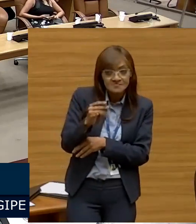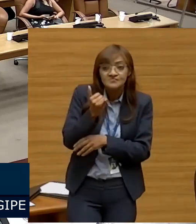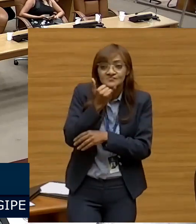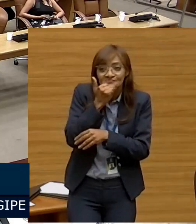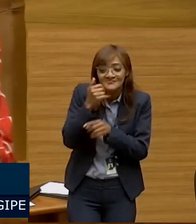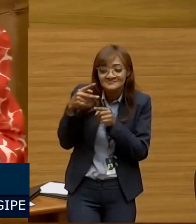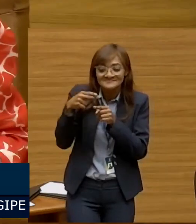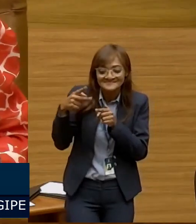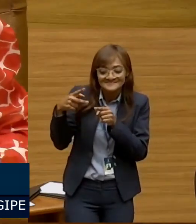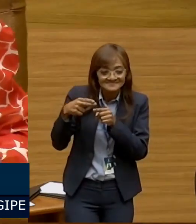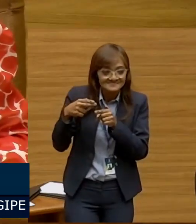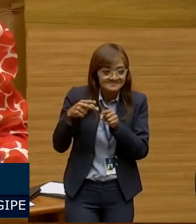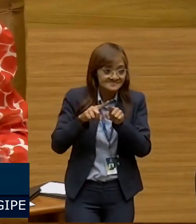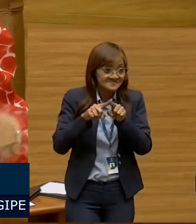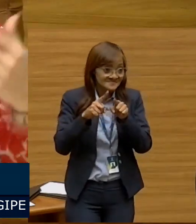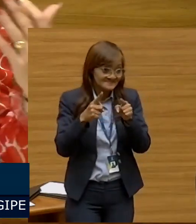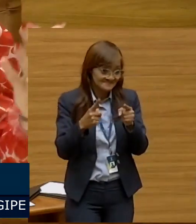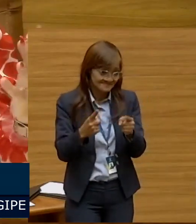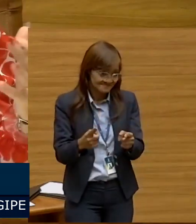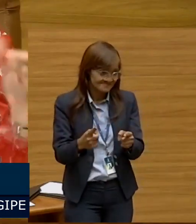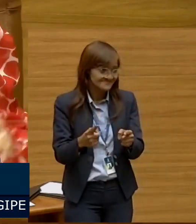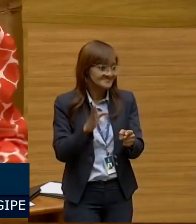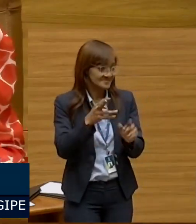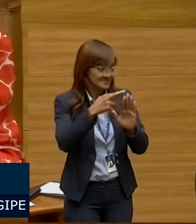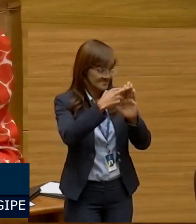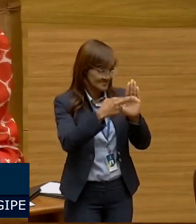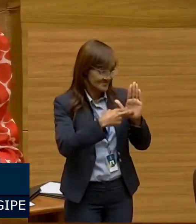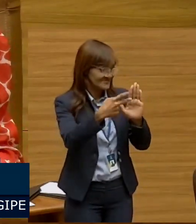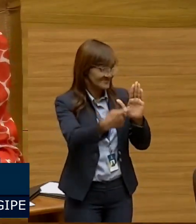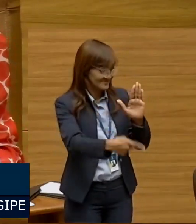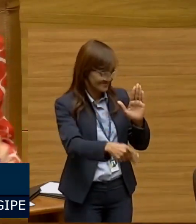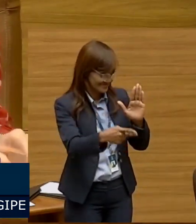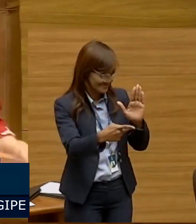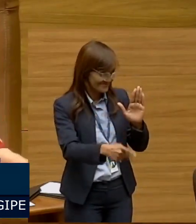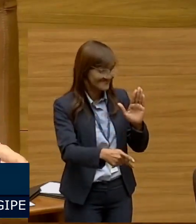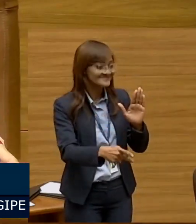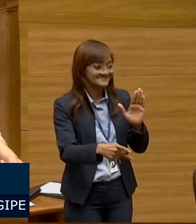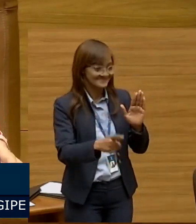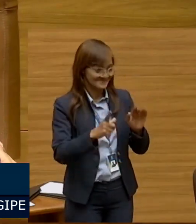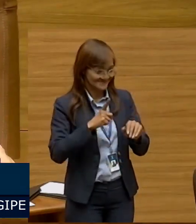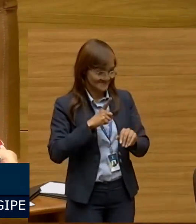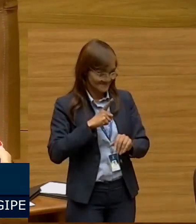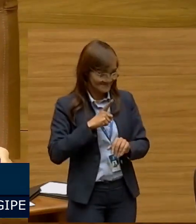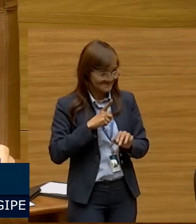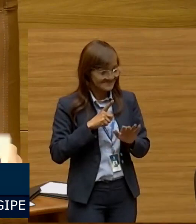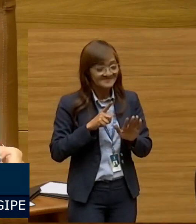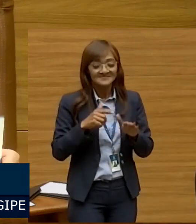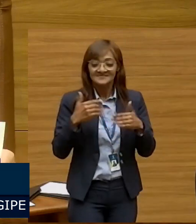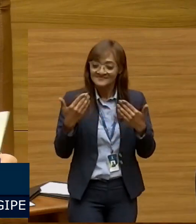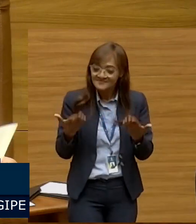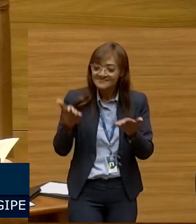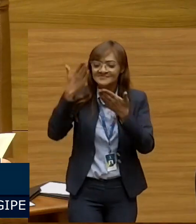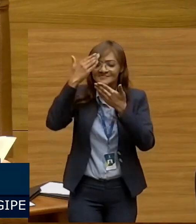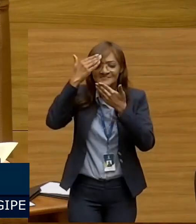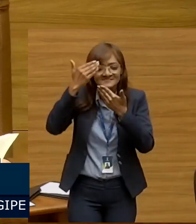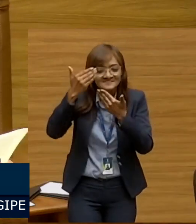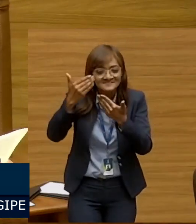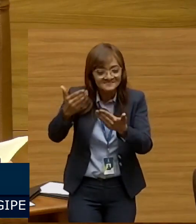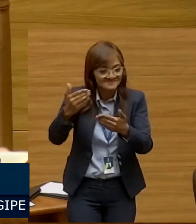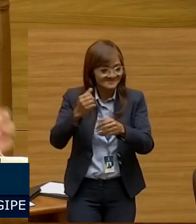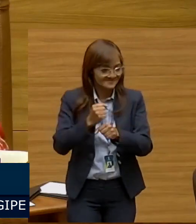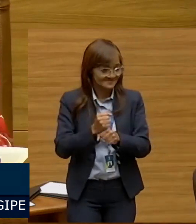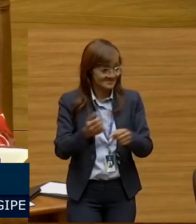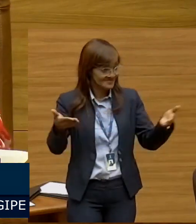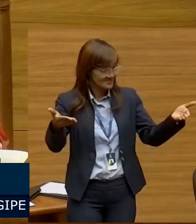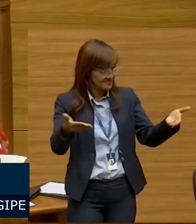interrupções, né, mas... são os protocolos, né, que exigem aqui Mas muito obrigada que você traz